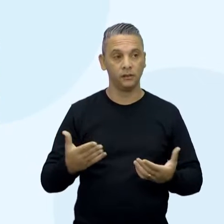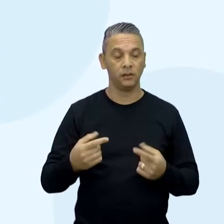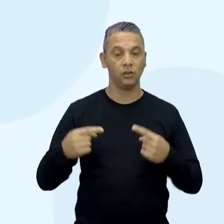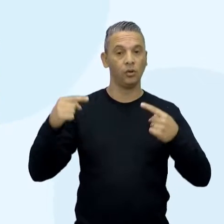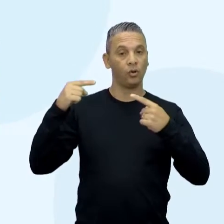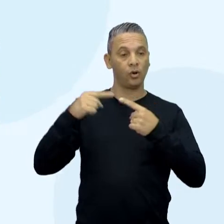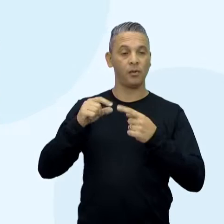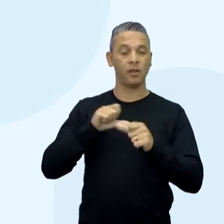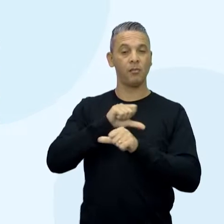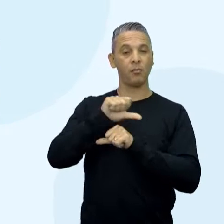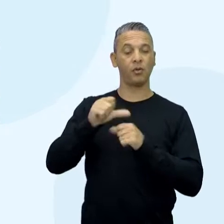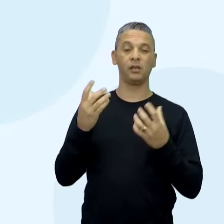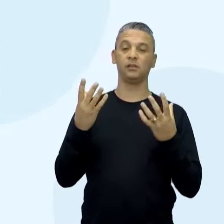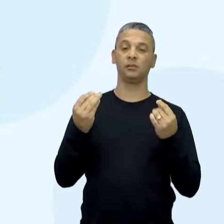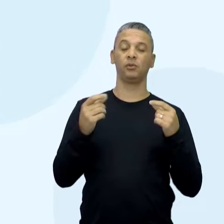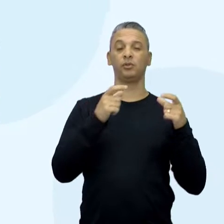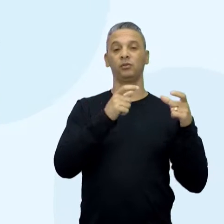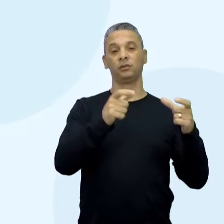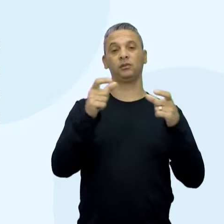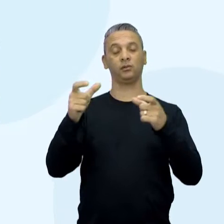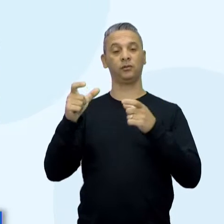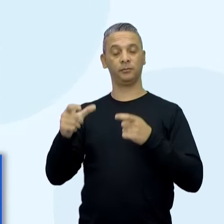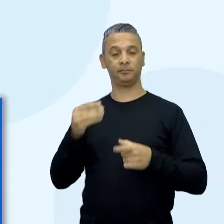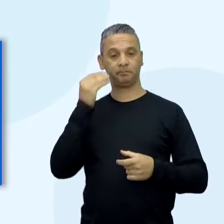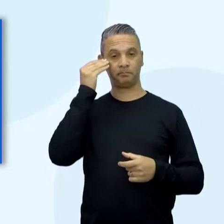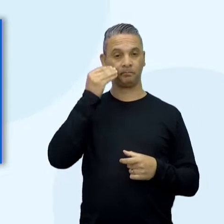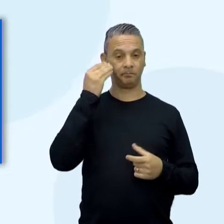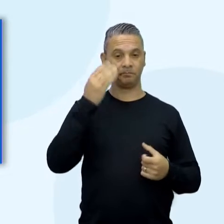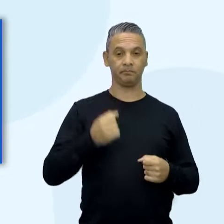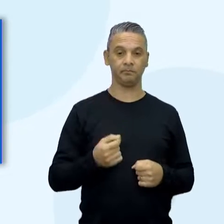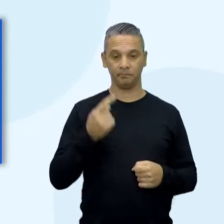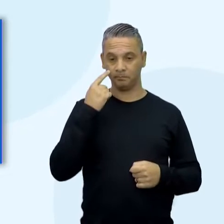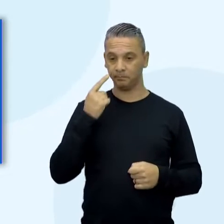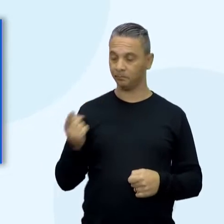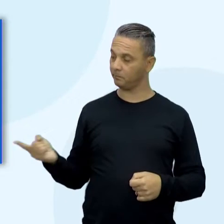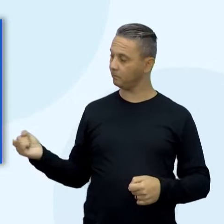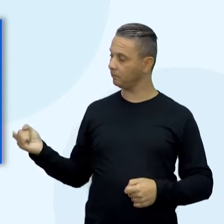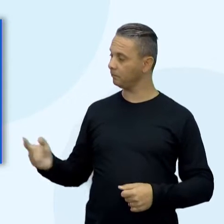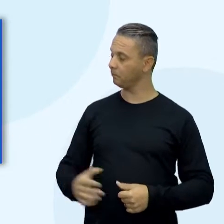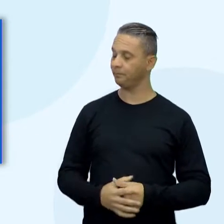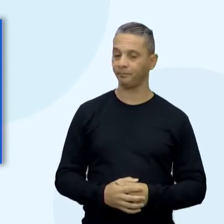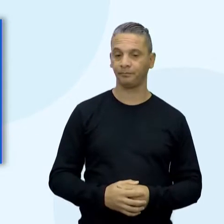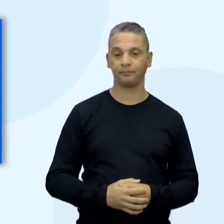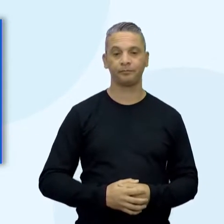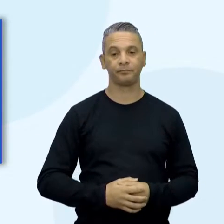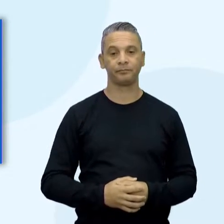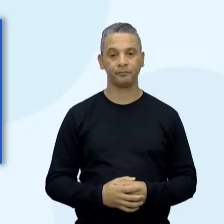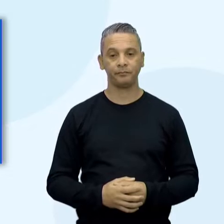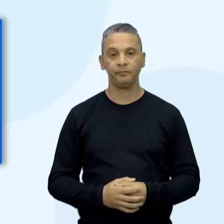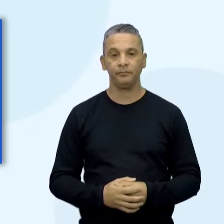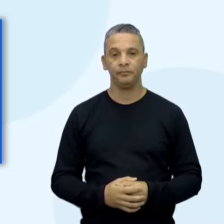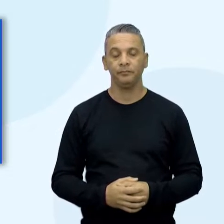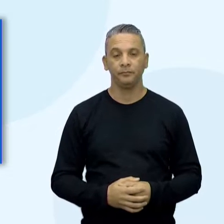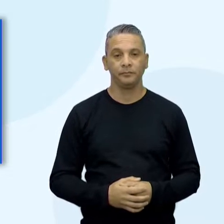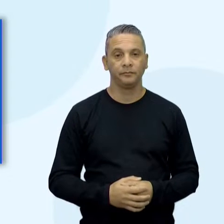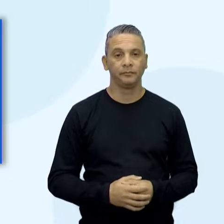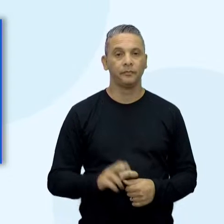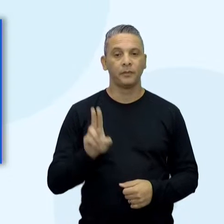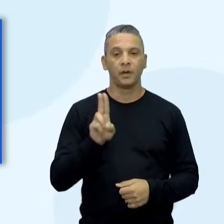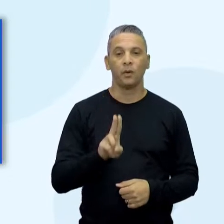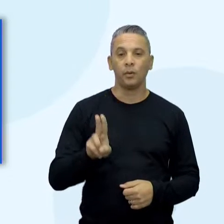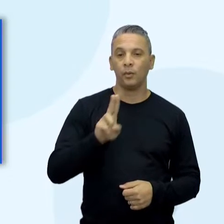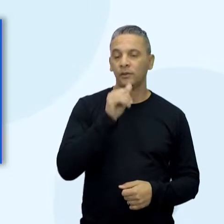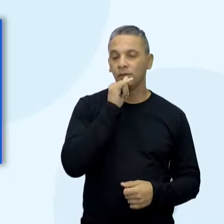aí muitas mudanças, né, nos espaços de vivência. Vamos avançar mais um pouquinho. Aí você podia